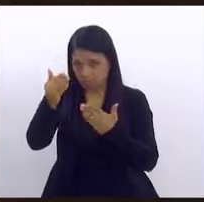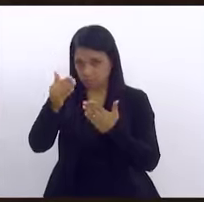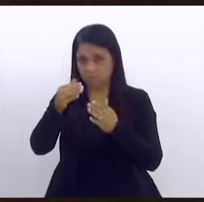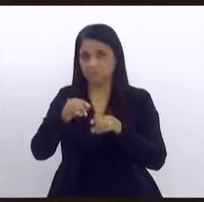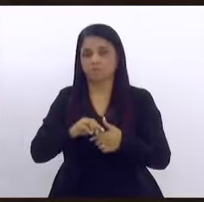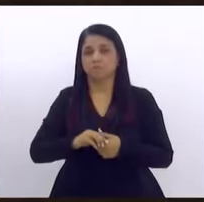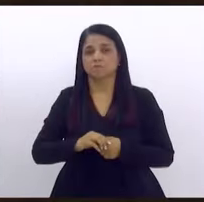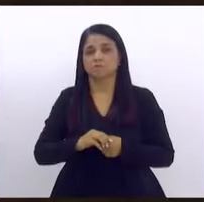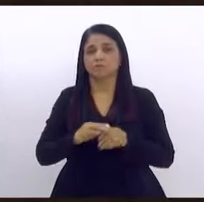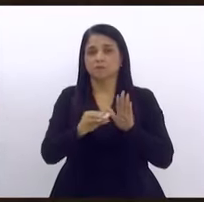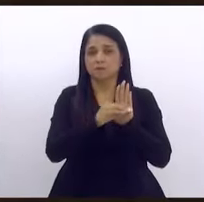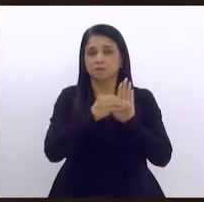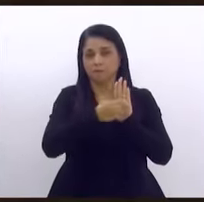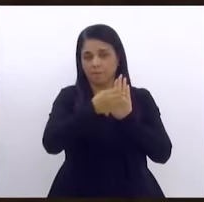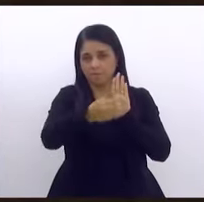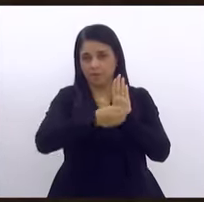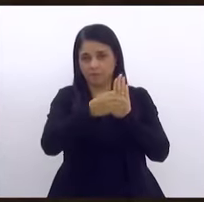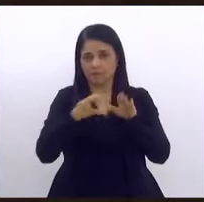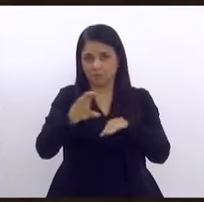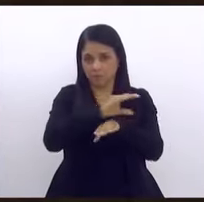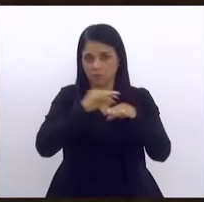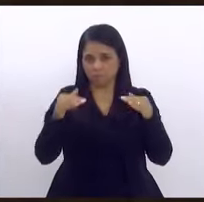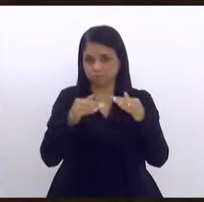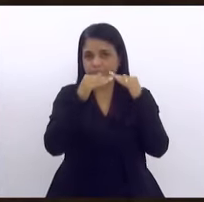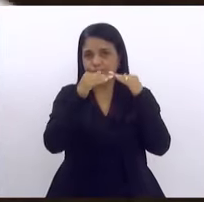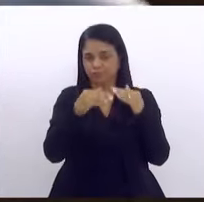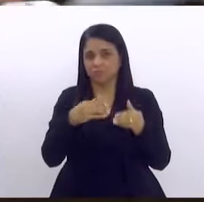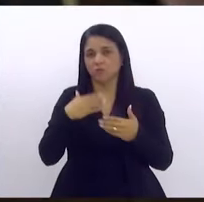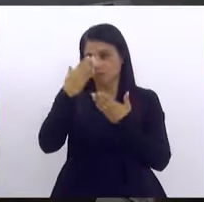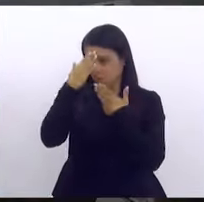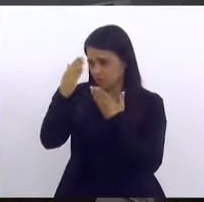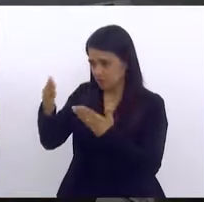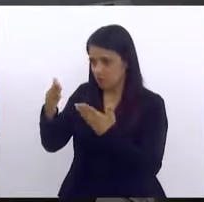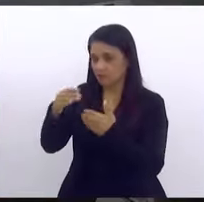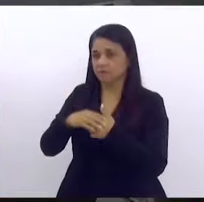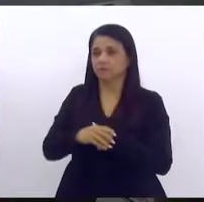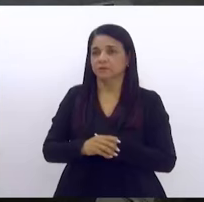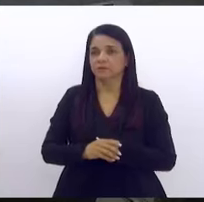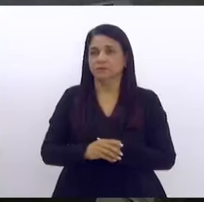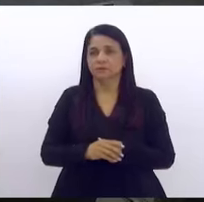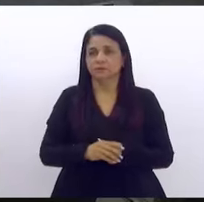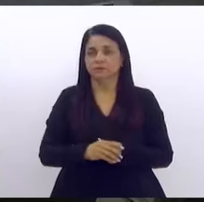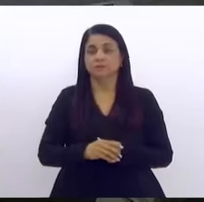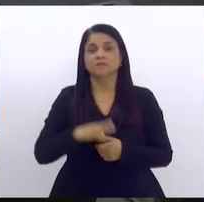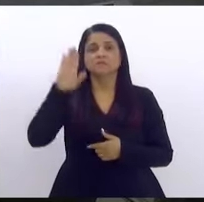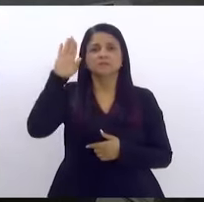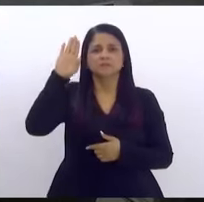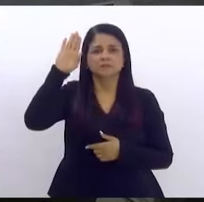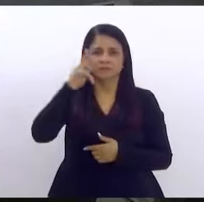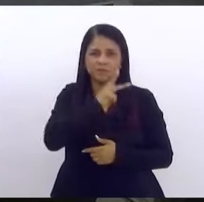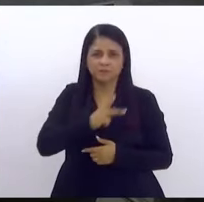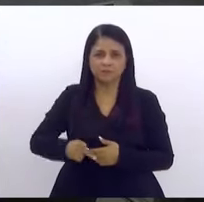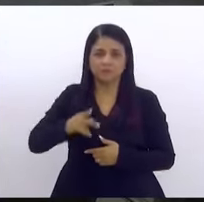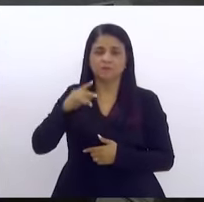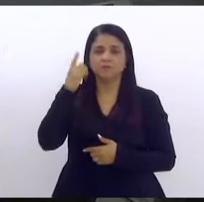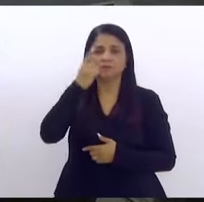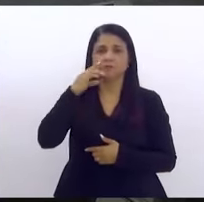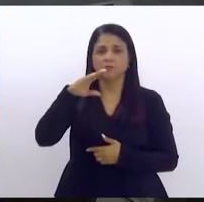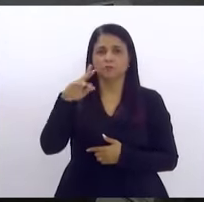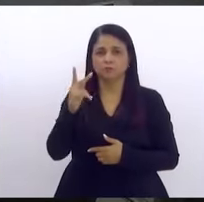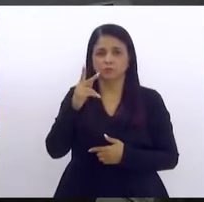e dando parecer pela constitucionalidade. Muito obrigado. Pela comissão de economia. Senhor presidente. Deputado Chico